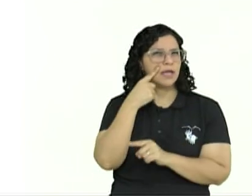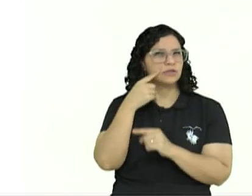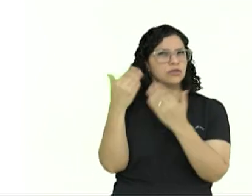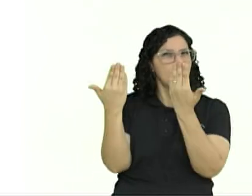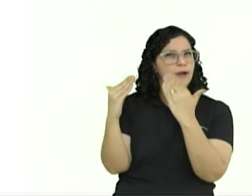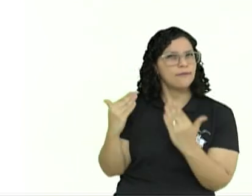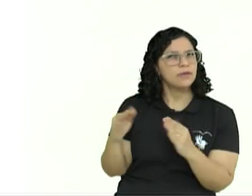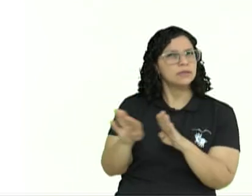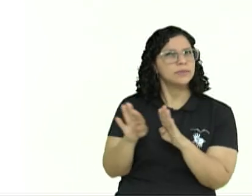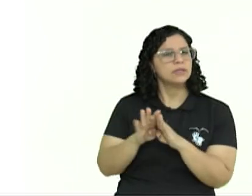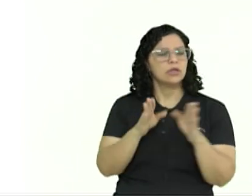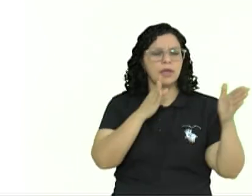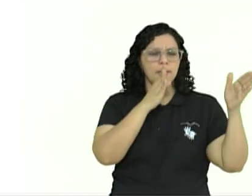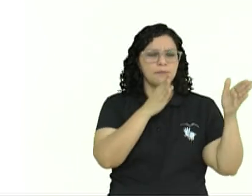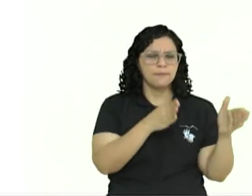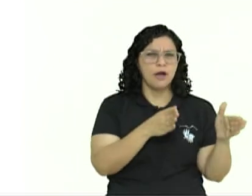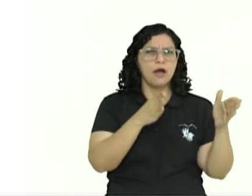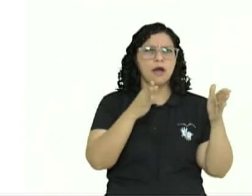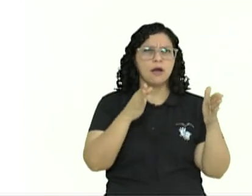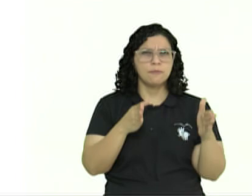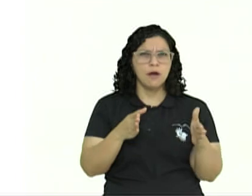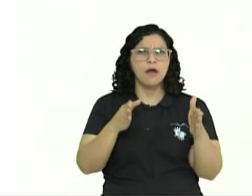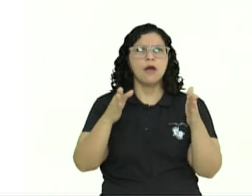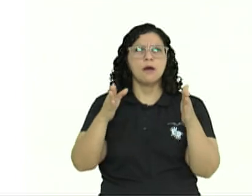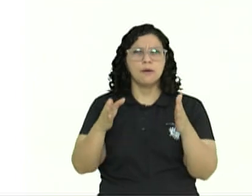gente está vindo